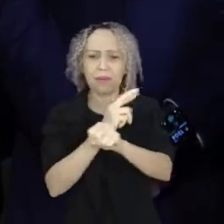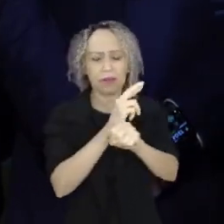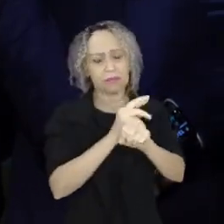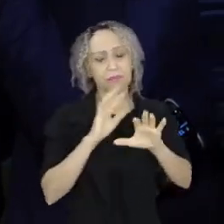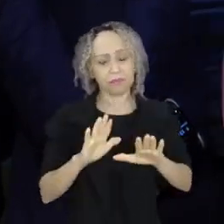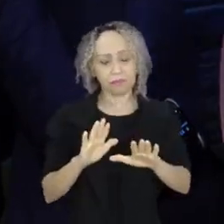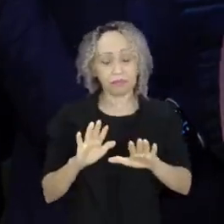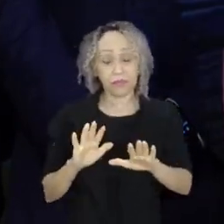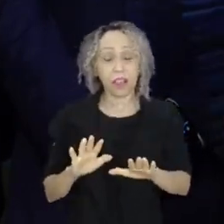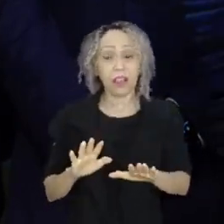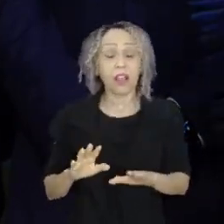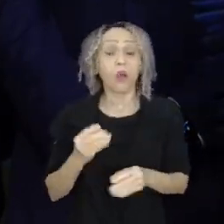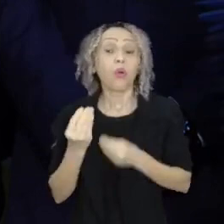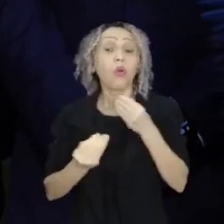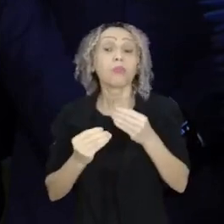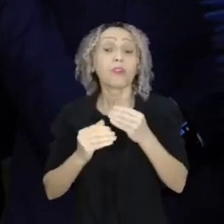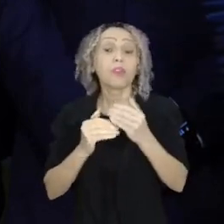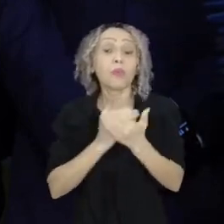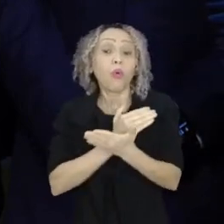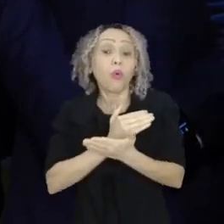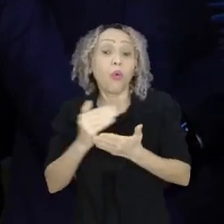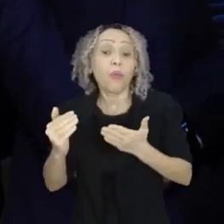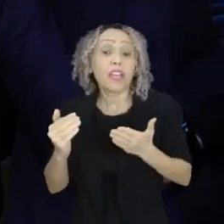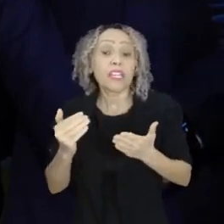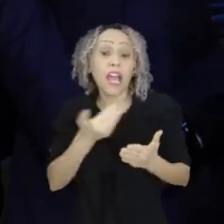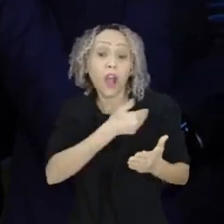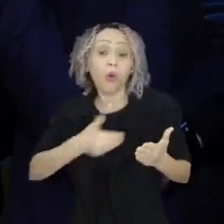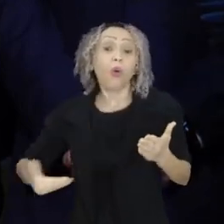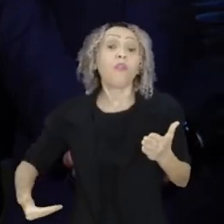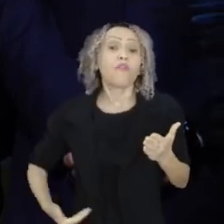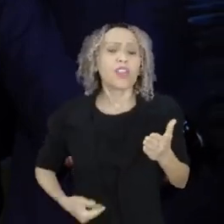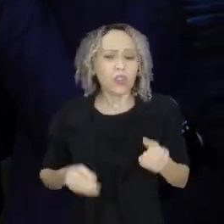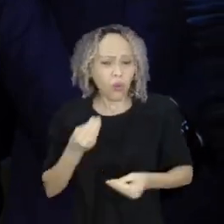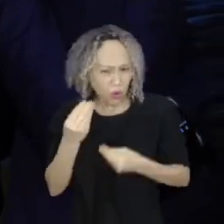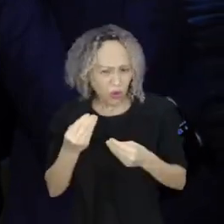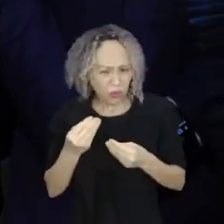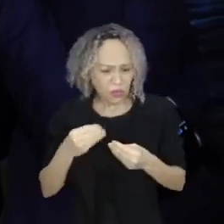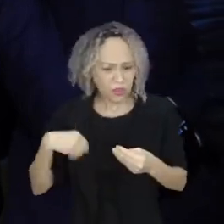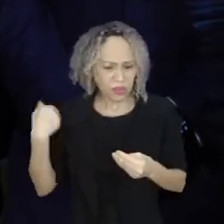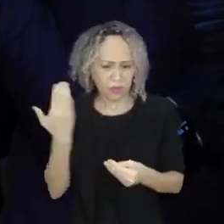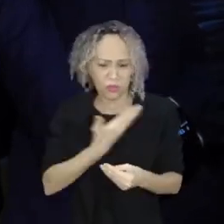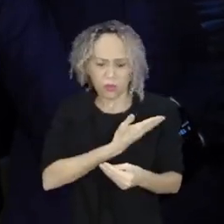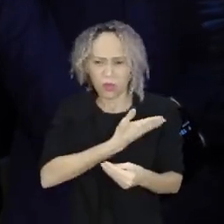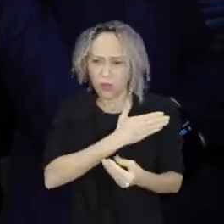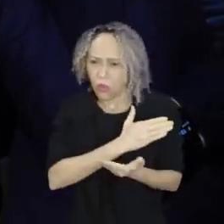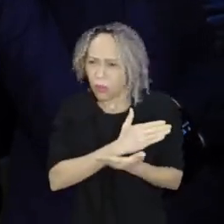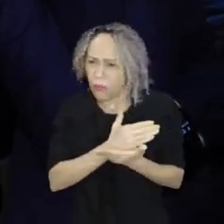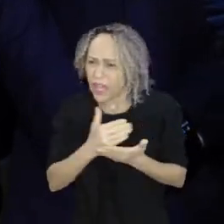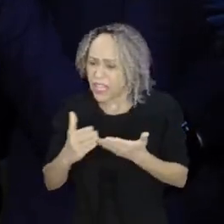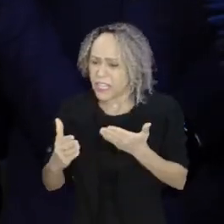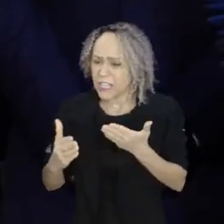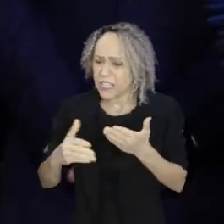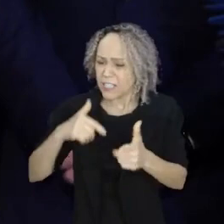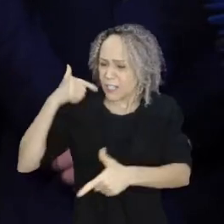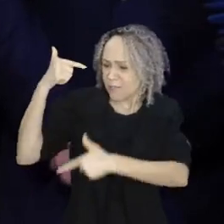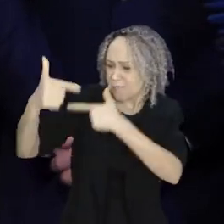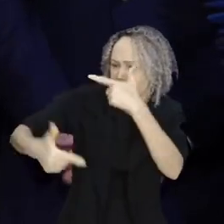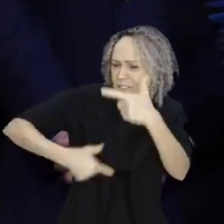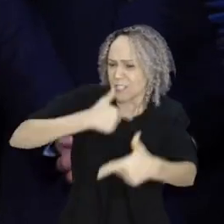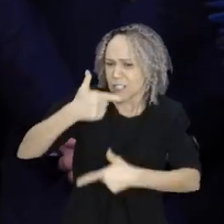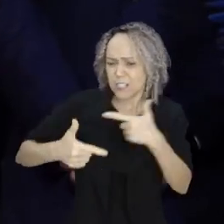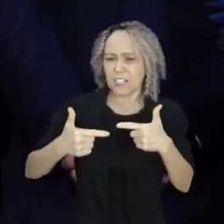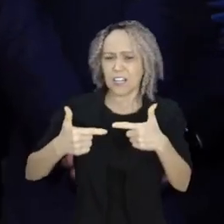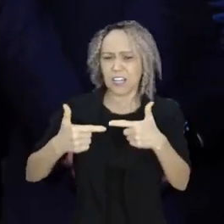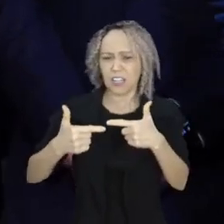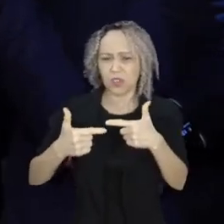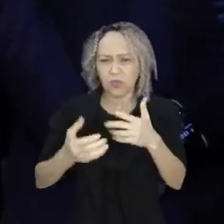começar trabalhando, porque nós precisamos gerar emprego, pagar salário, distribuir renda e ver se esse povo tem o